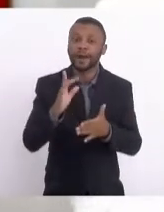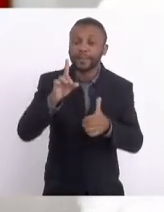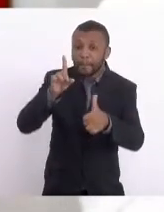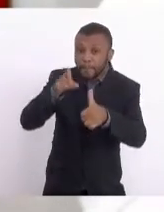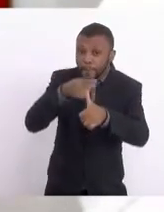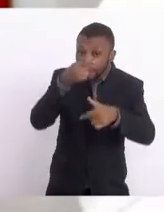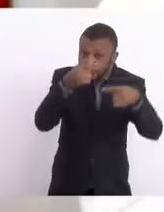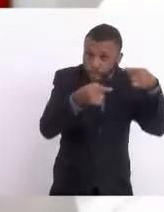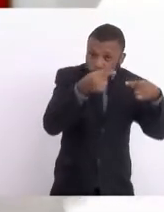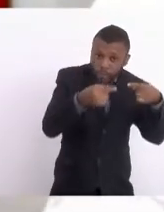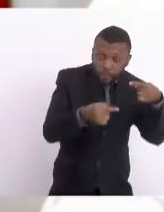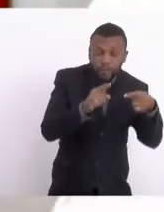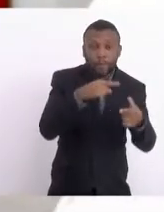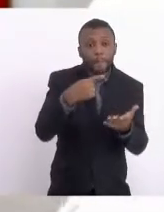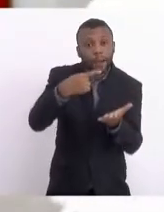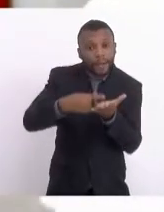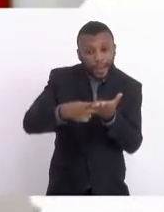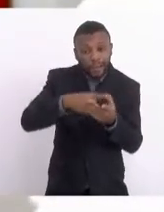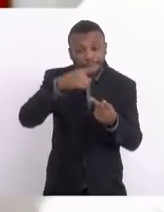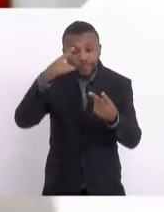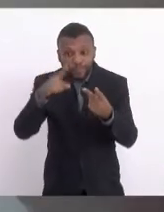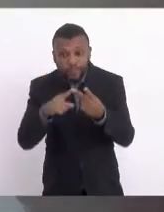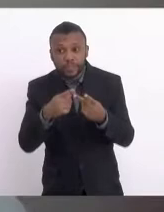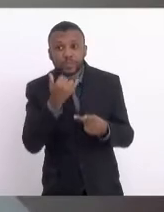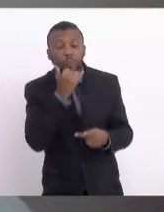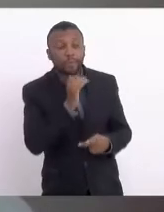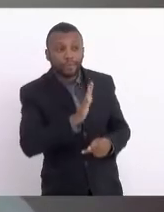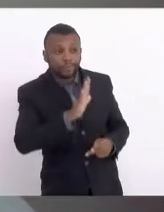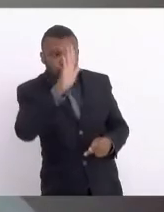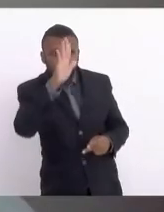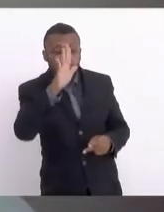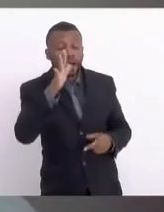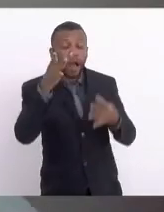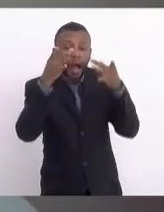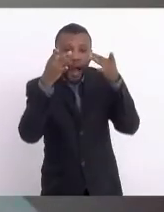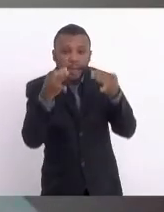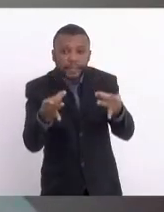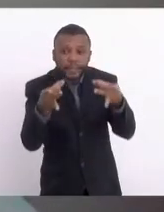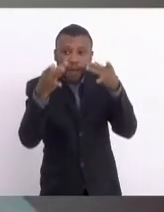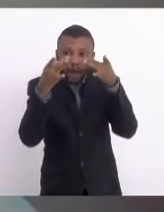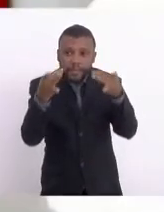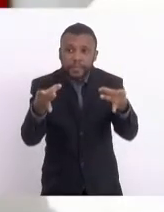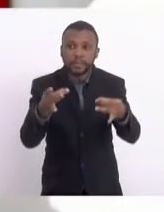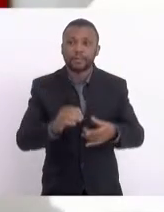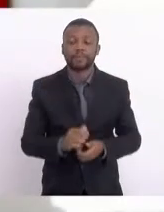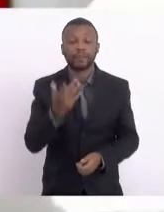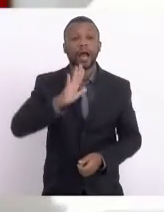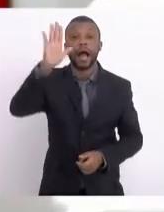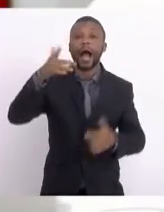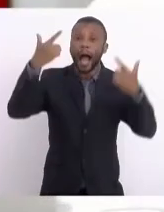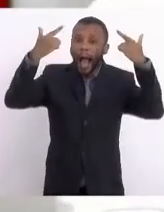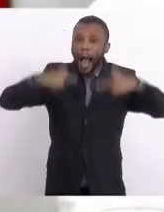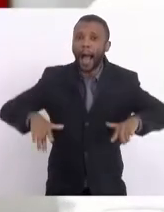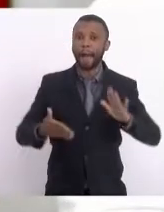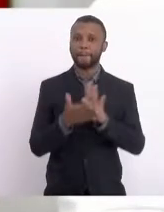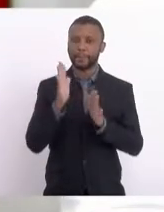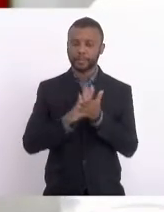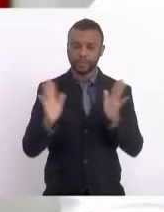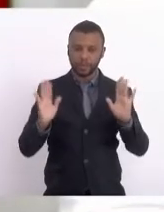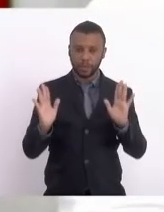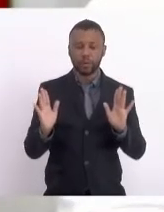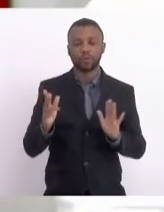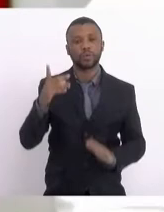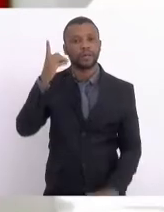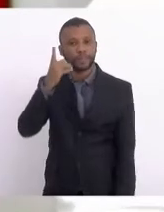volta em segunda. Anuncio. Abstenção, Júlio. Abstenção. Abstenção do deputado